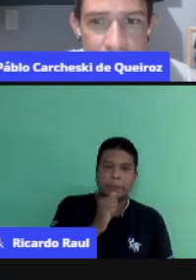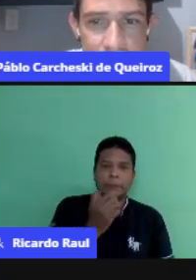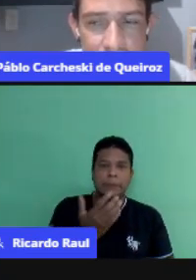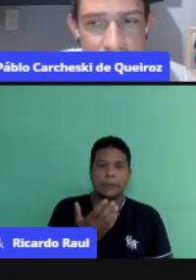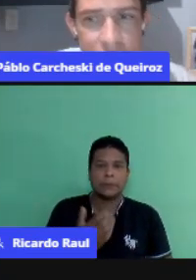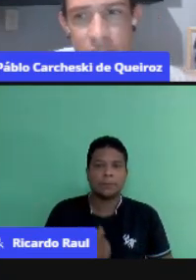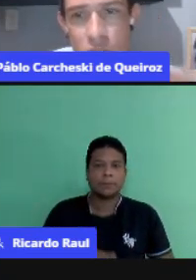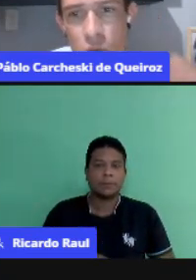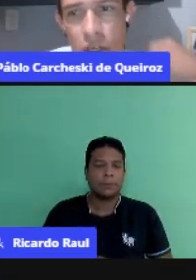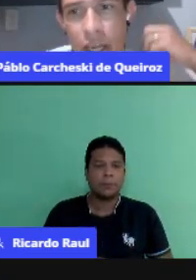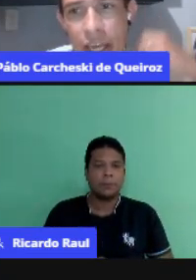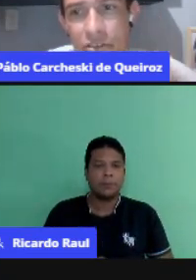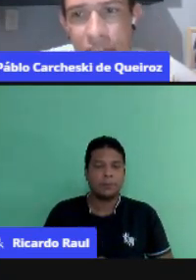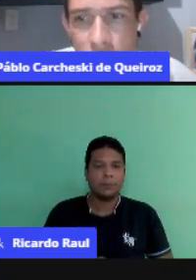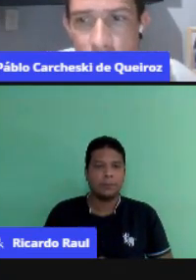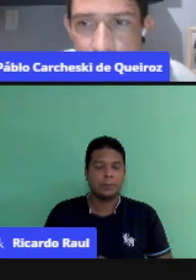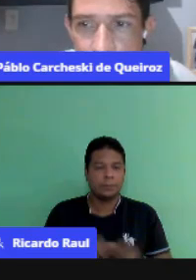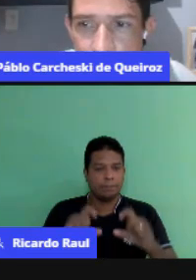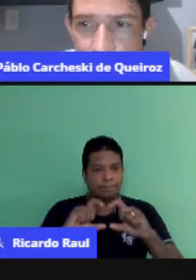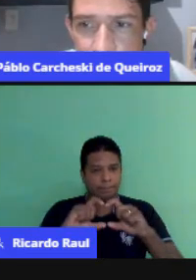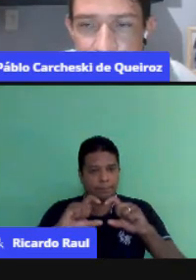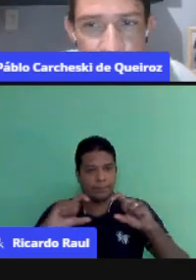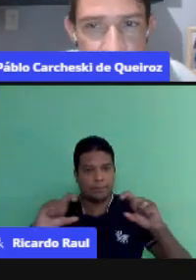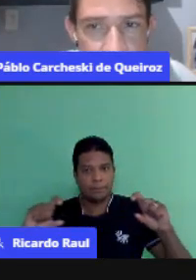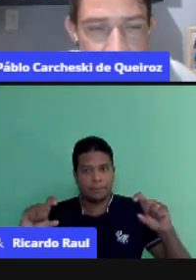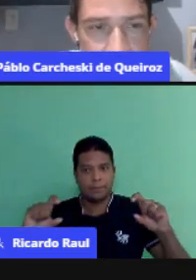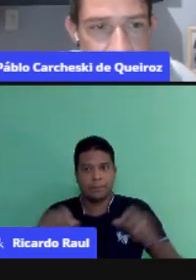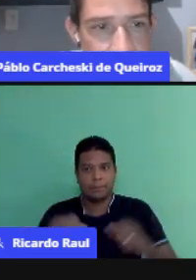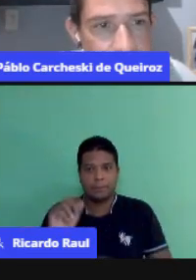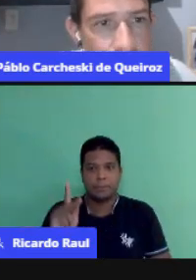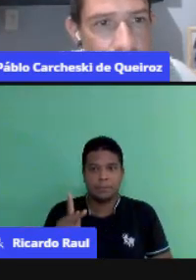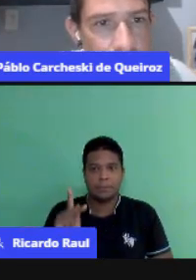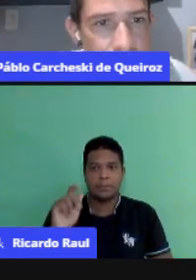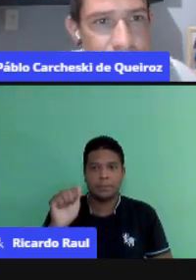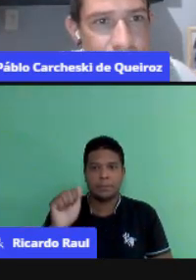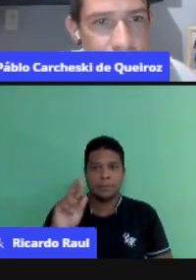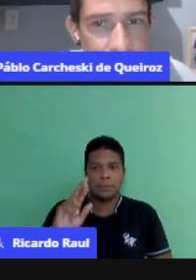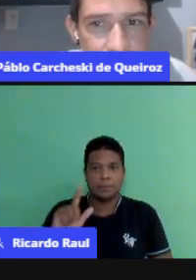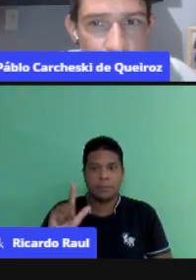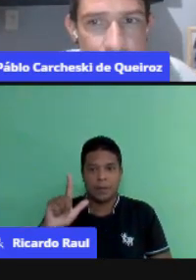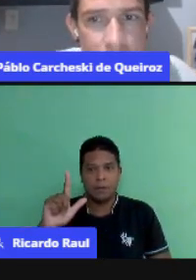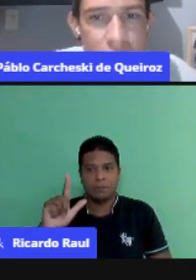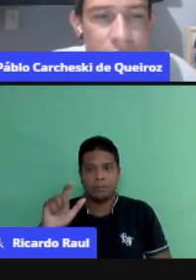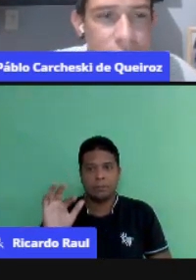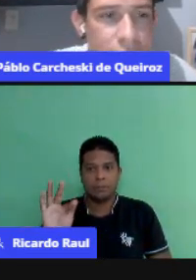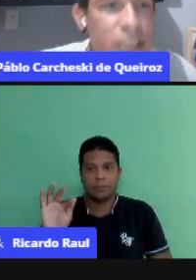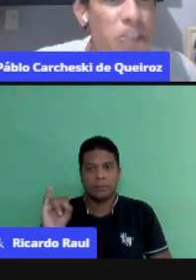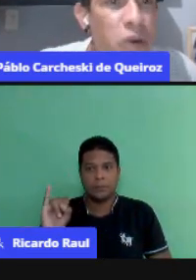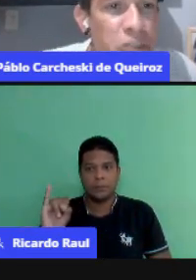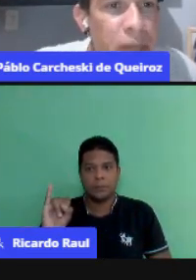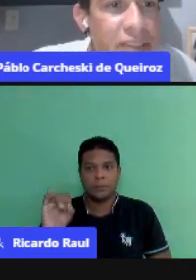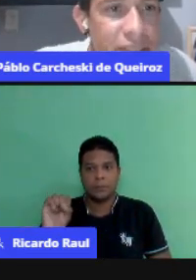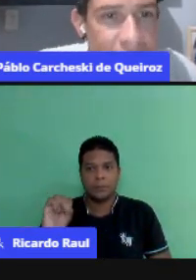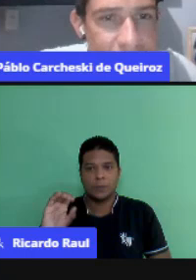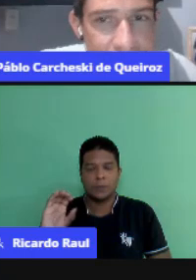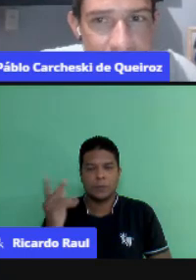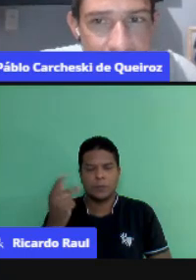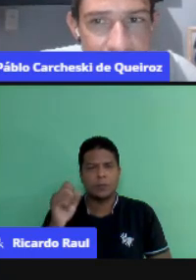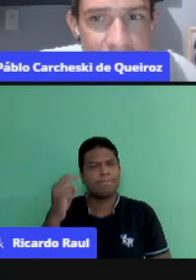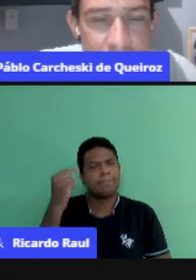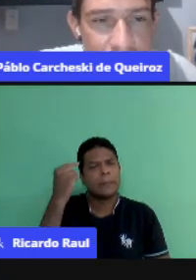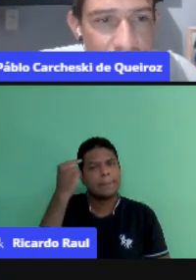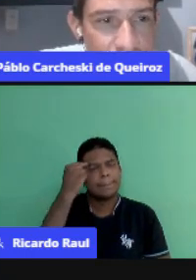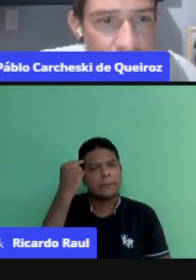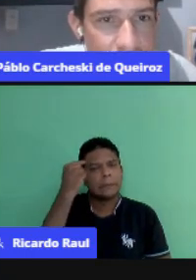Aí essa citação é referida ao Carl Fisher, né? Então, e aí, como que a gente pode pensar,